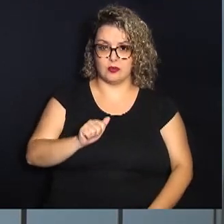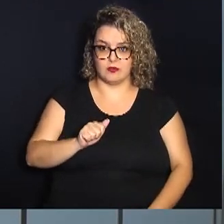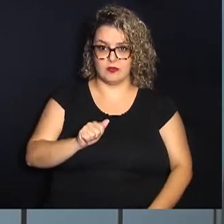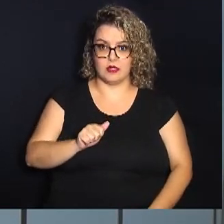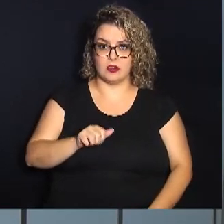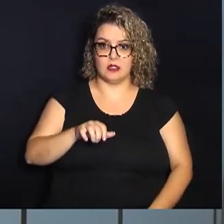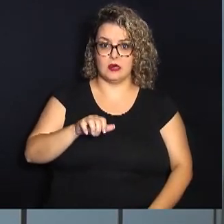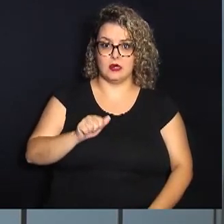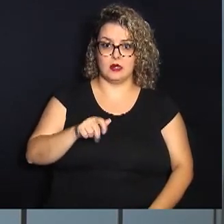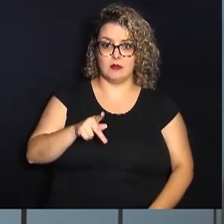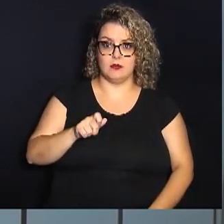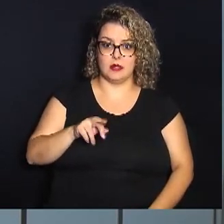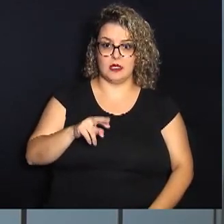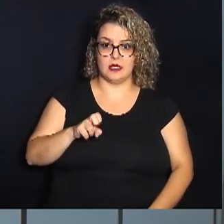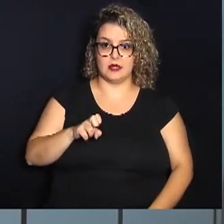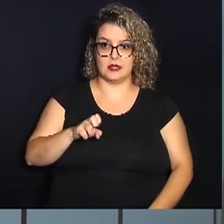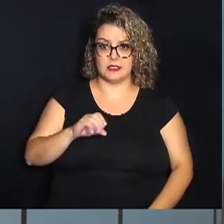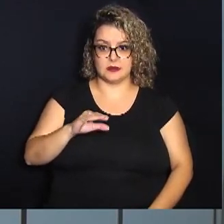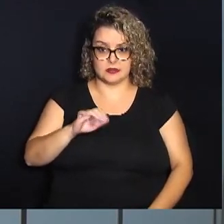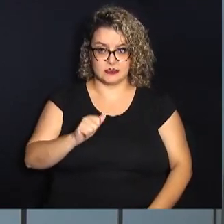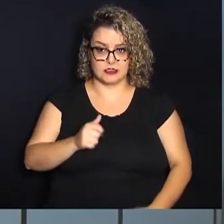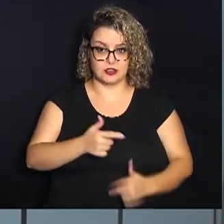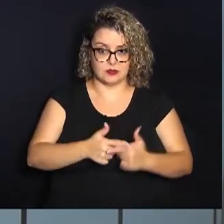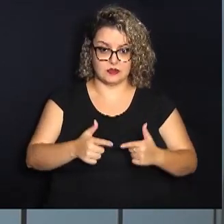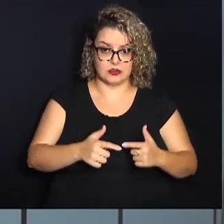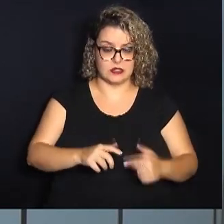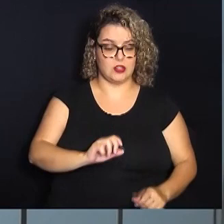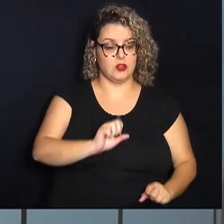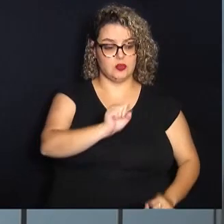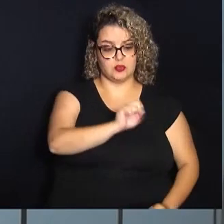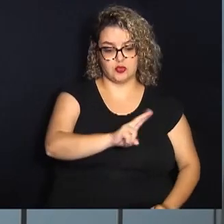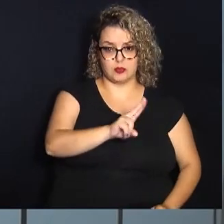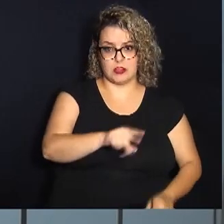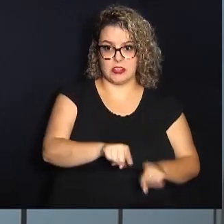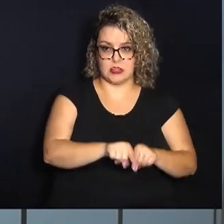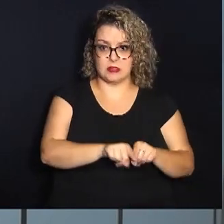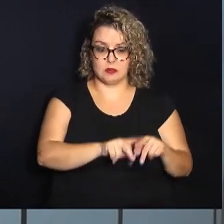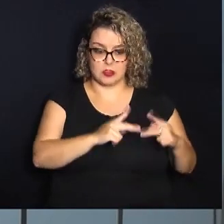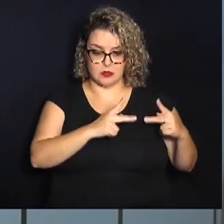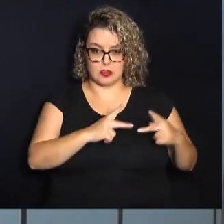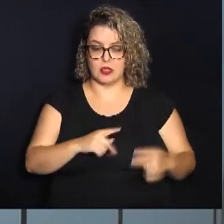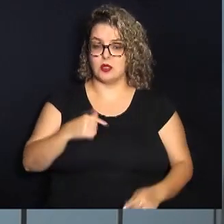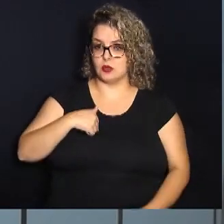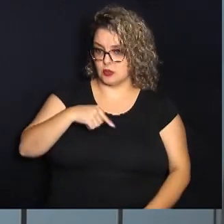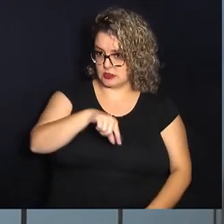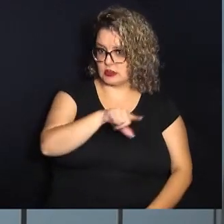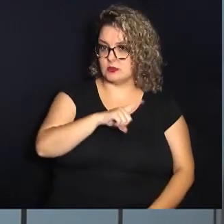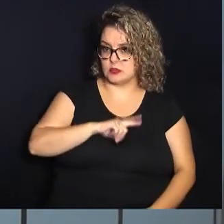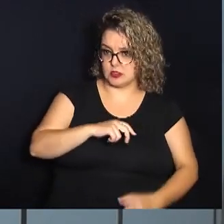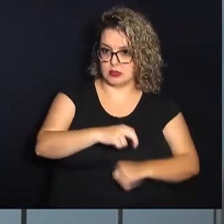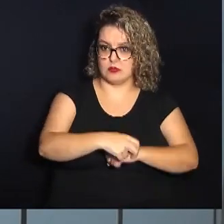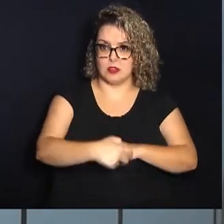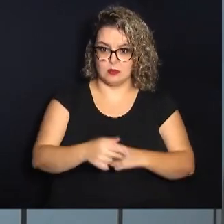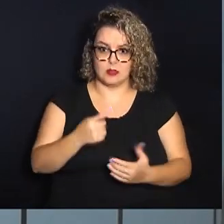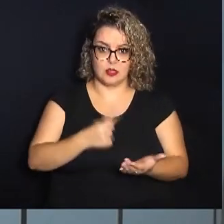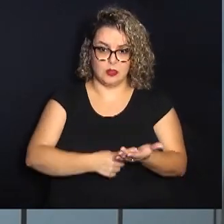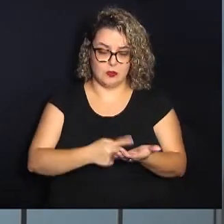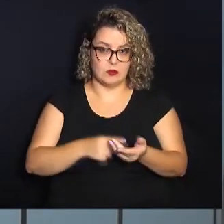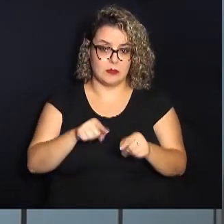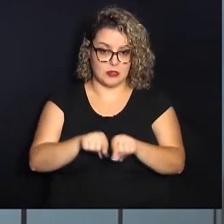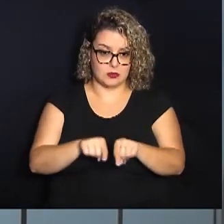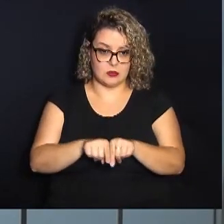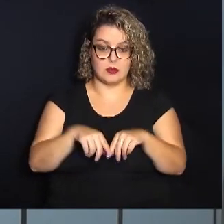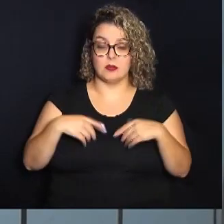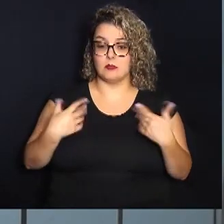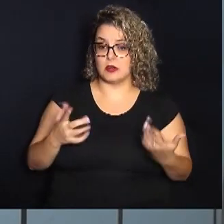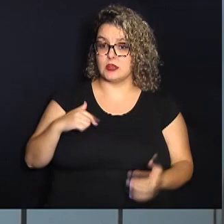e Hortolândia. Nós não temos ali no nosso distrito, nós temos sim casos com dengue, né, confirmado inclusive, mas